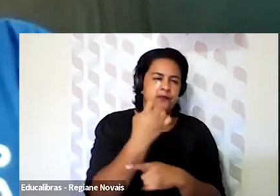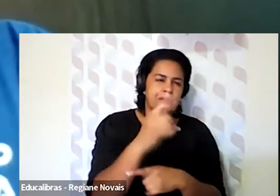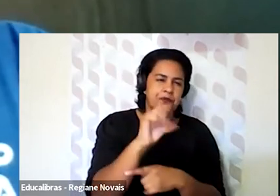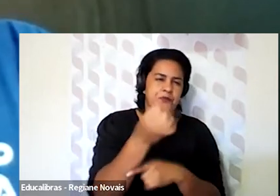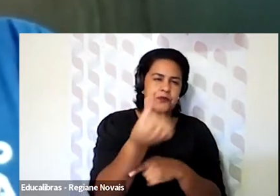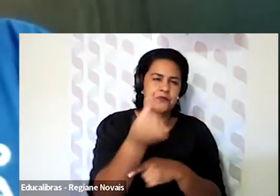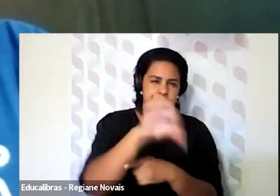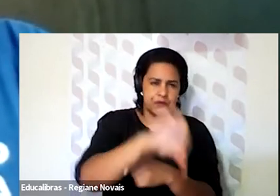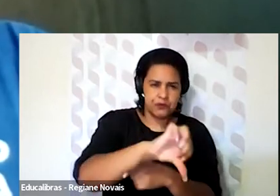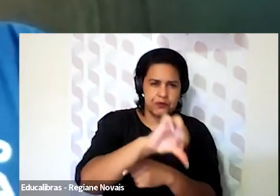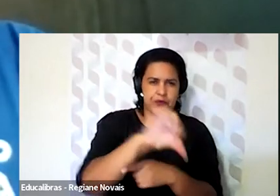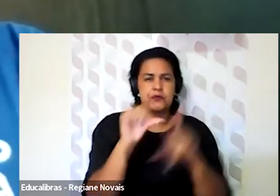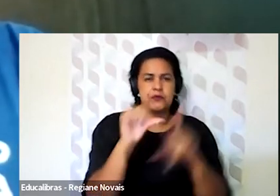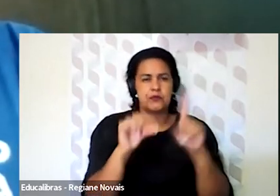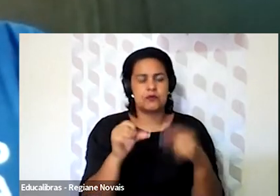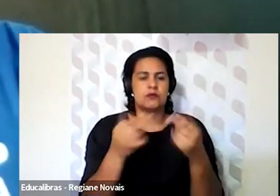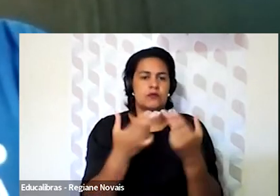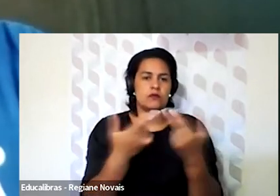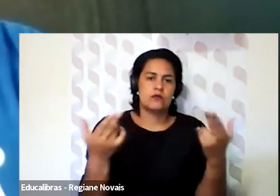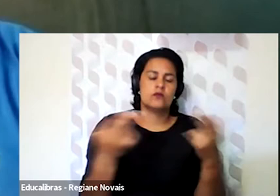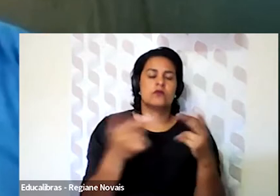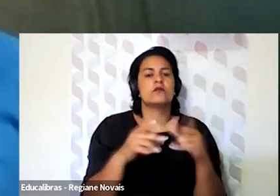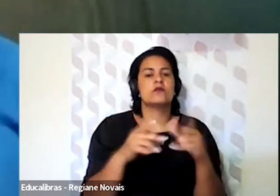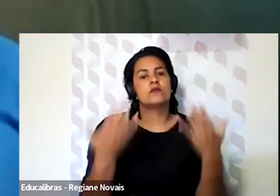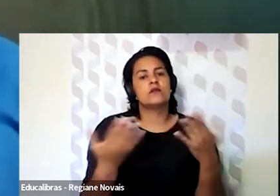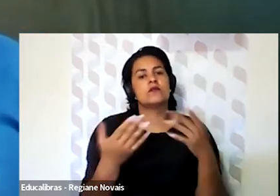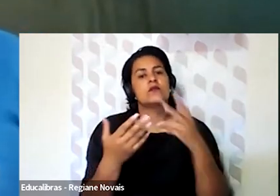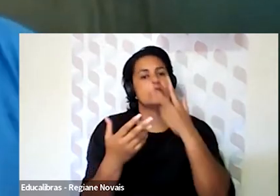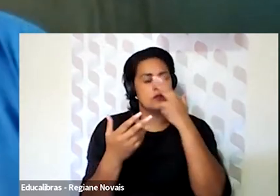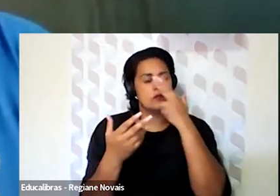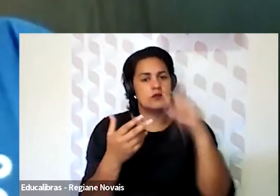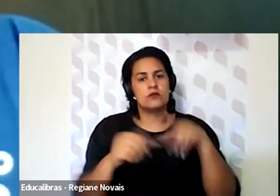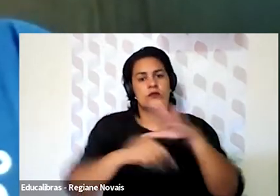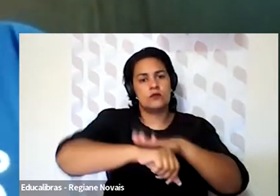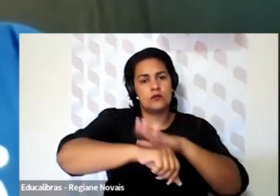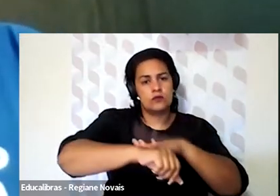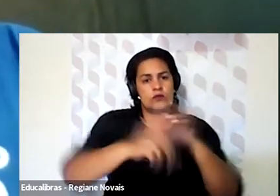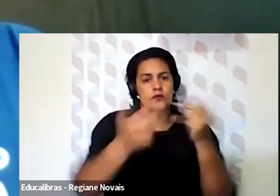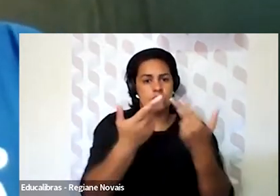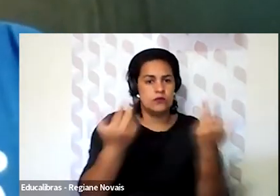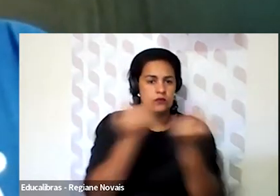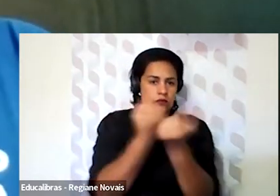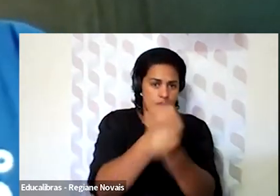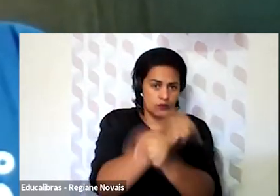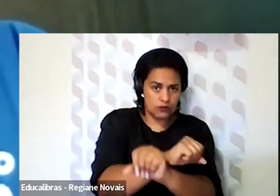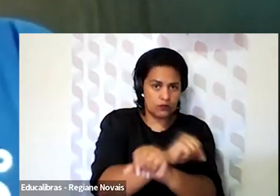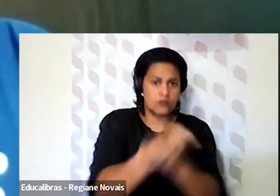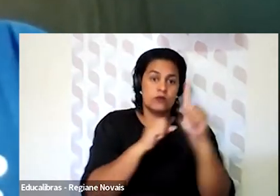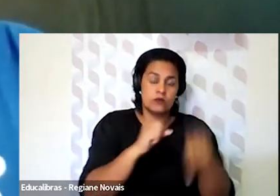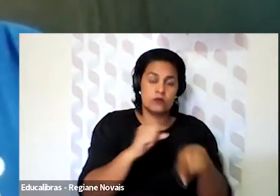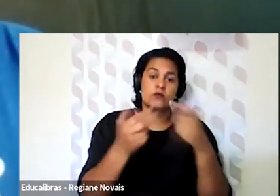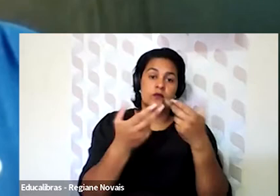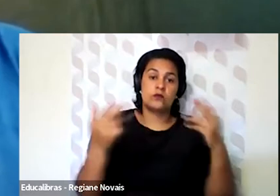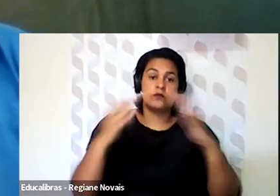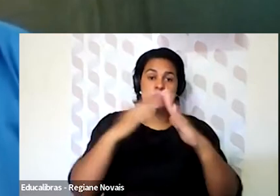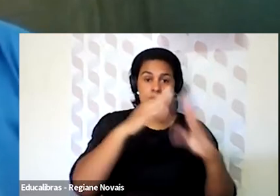fase final da escravidão, do período escravocrata aqui no Brasil, mas é essa igreja que a gente herda,